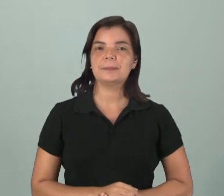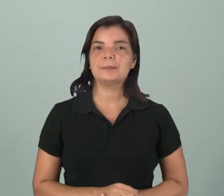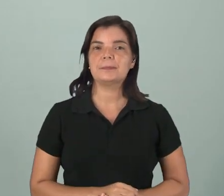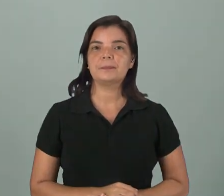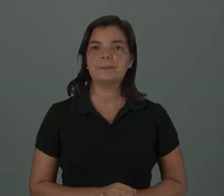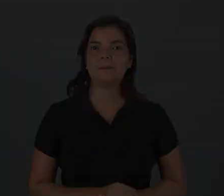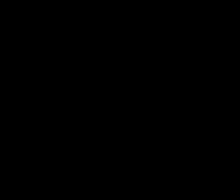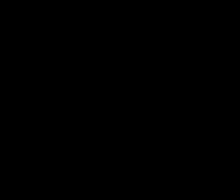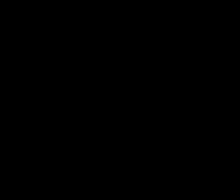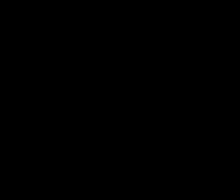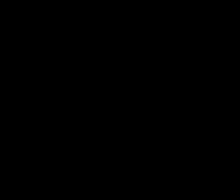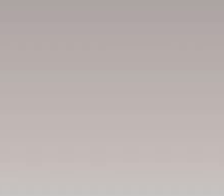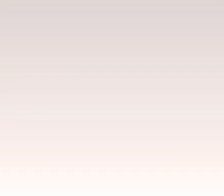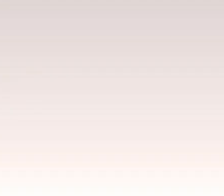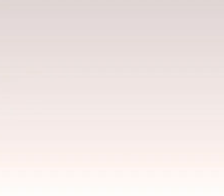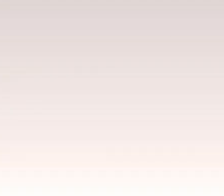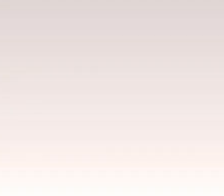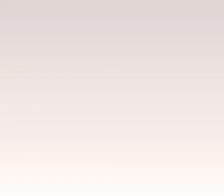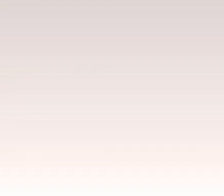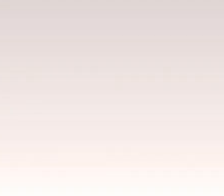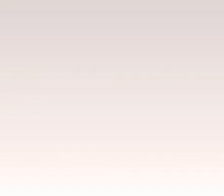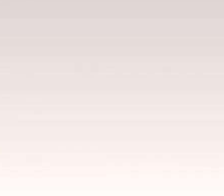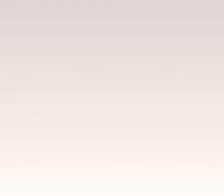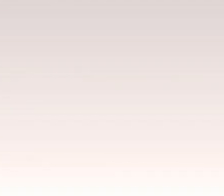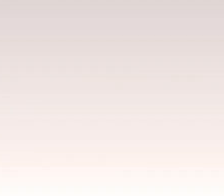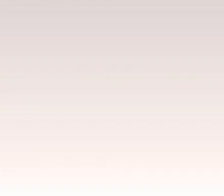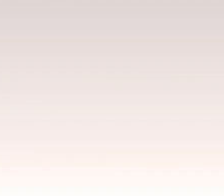mais E aí